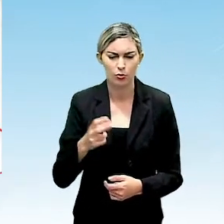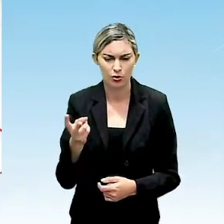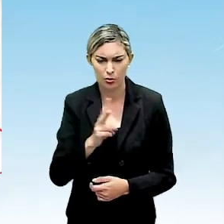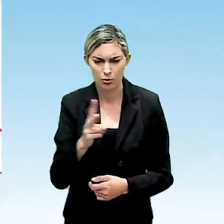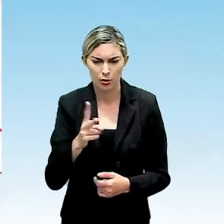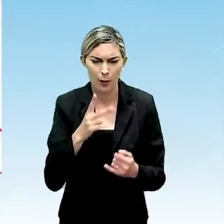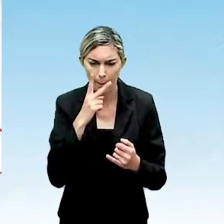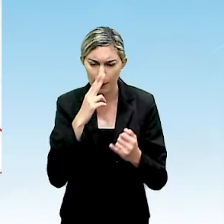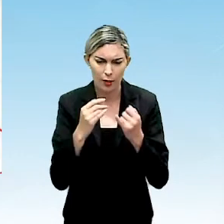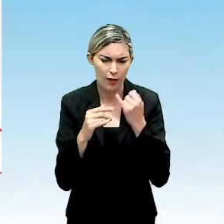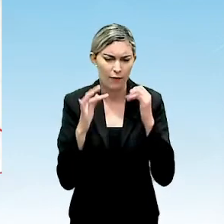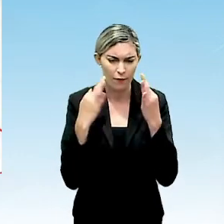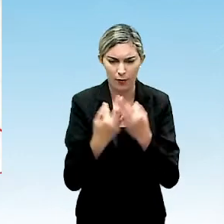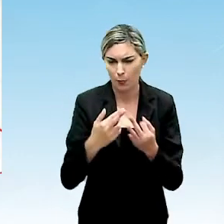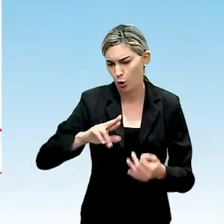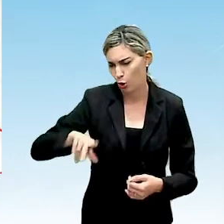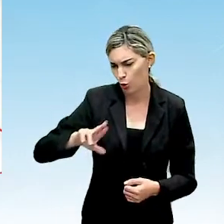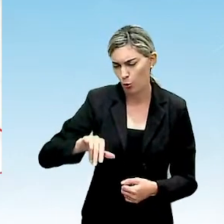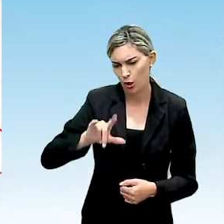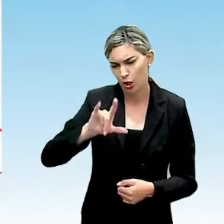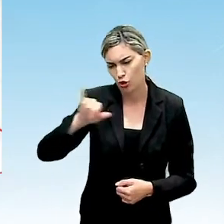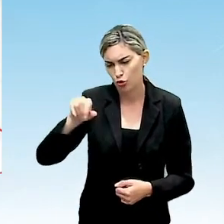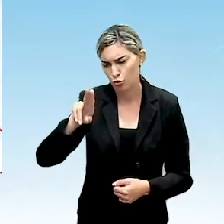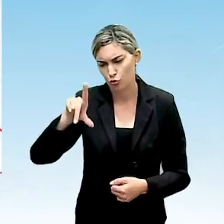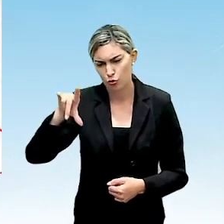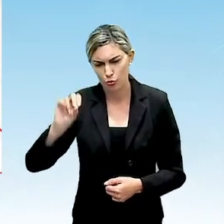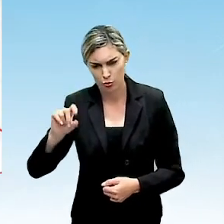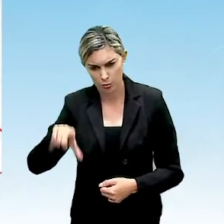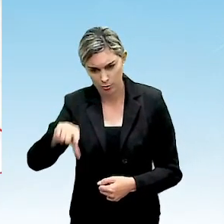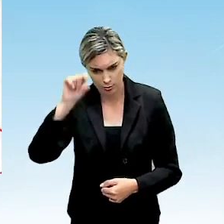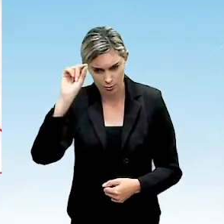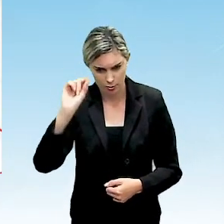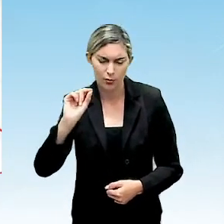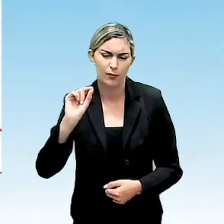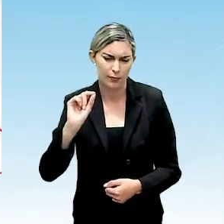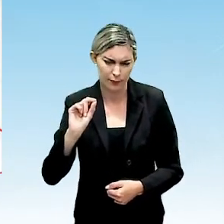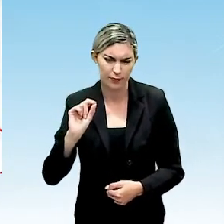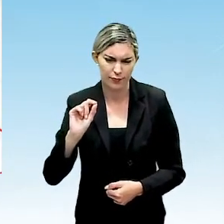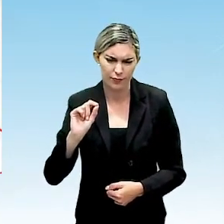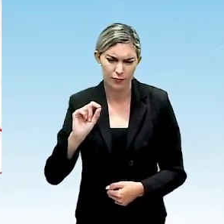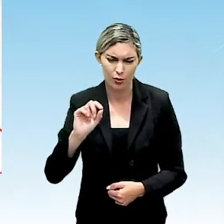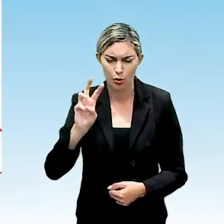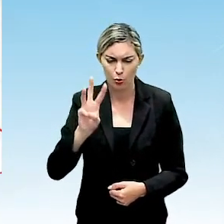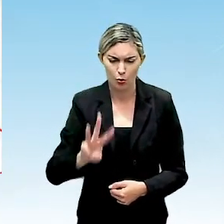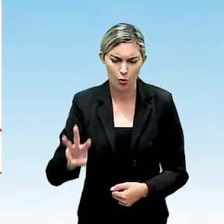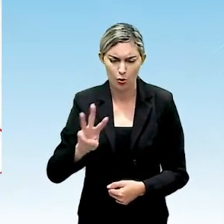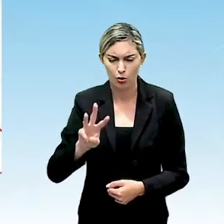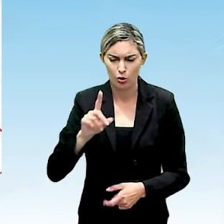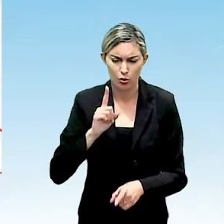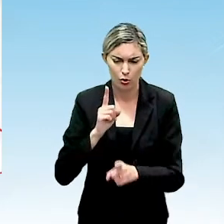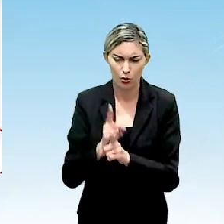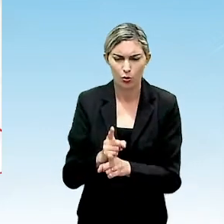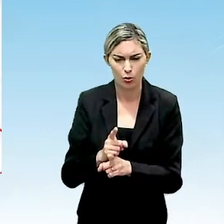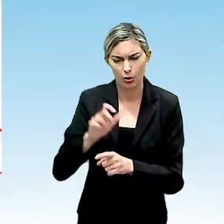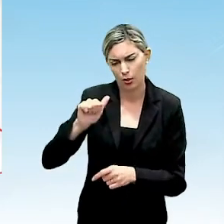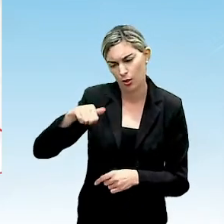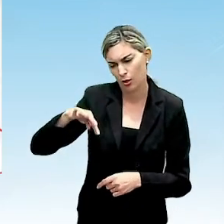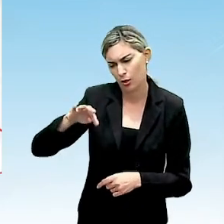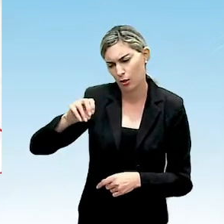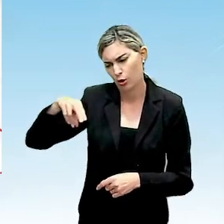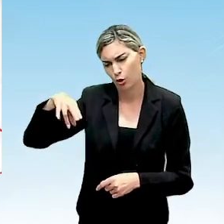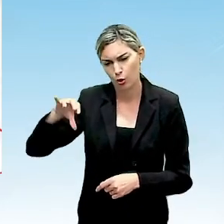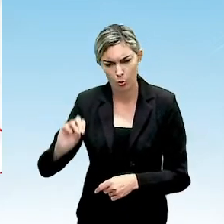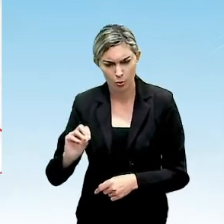parentes, mas não é. Né? Esse Júlio Prestes que foi indicação do Washington, em contrapartida o Antônio que ficou